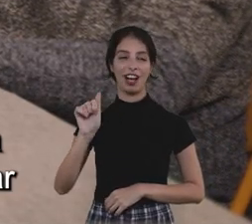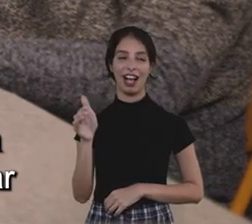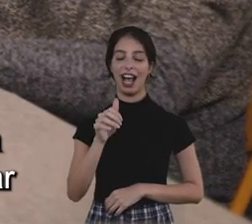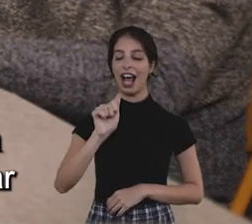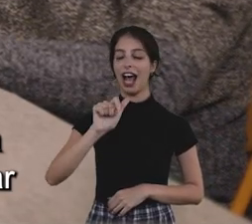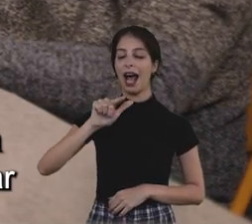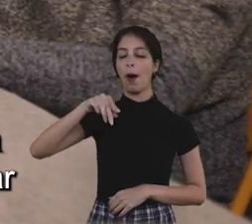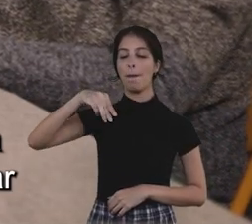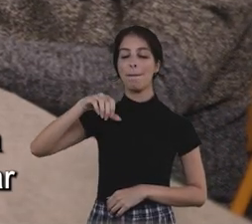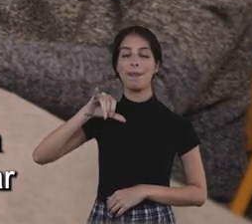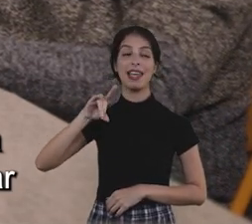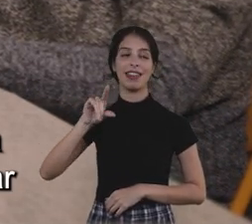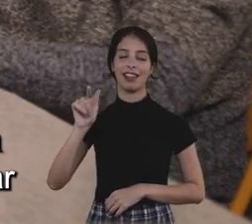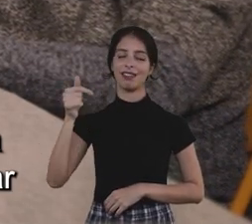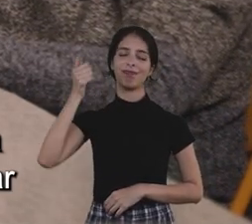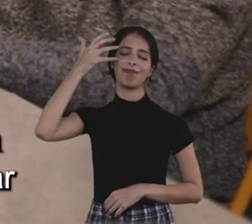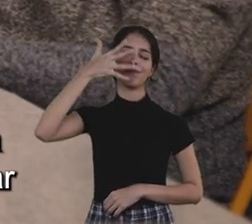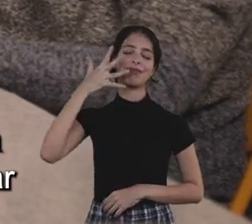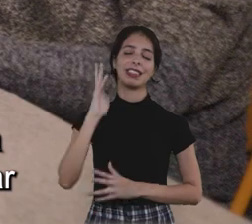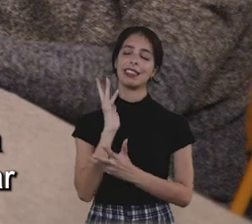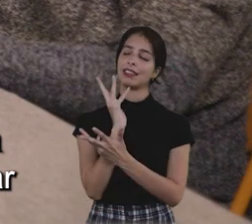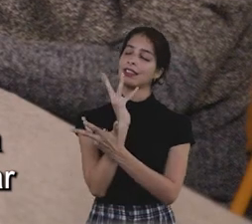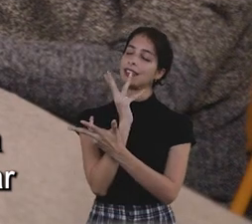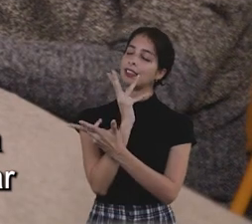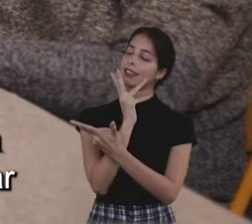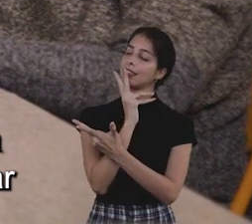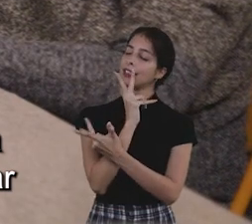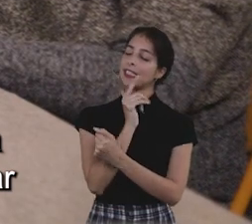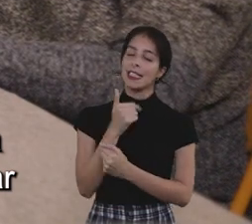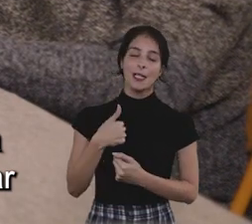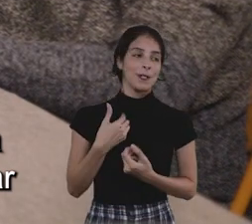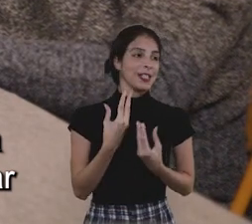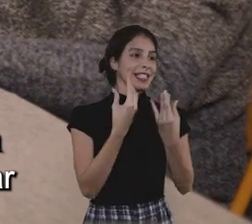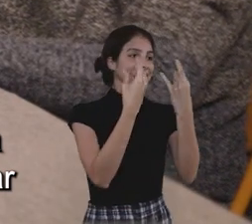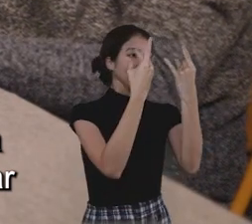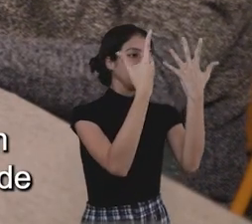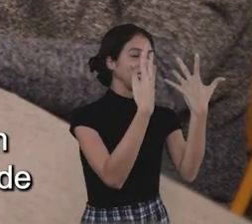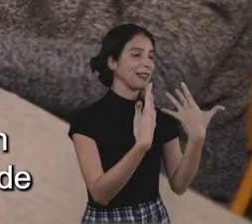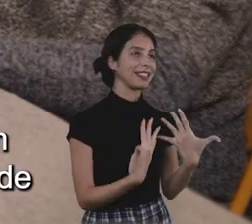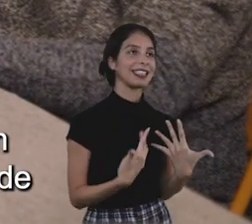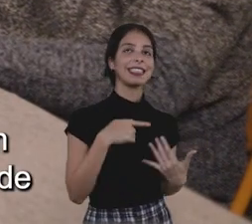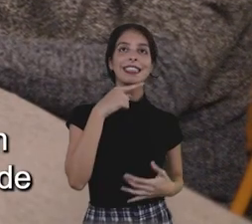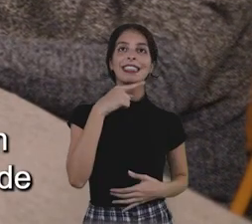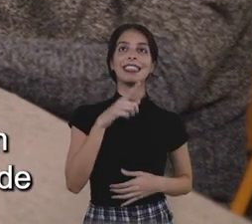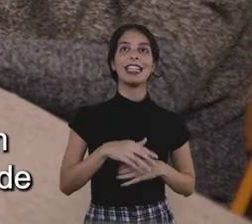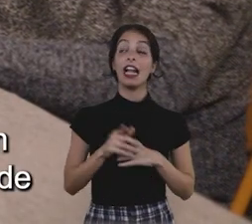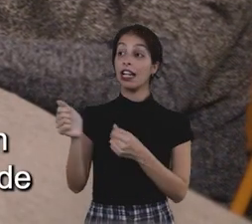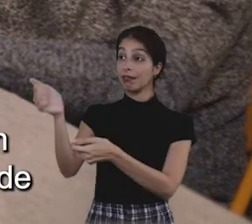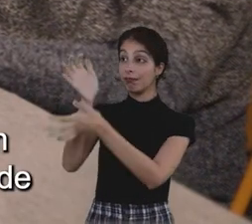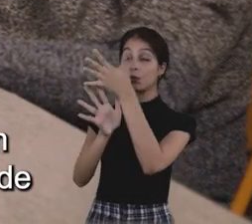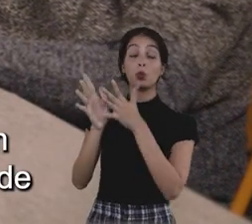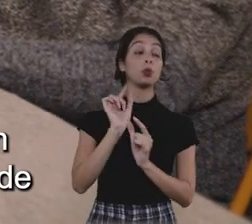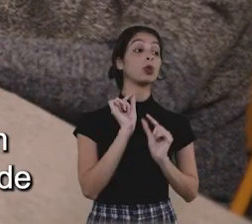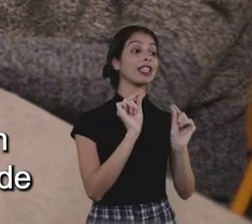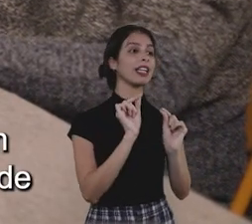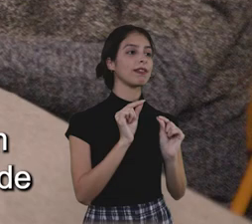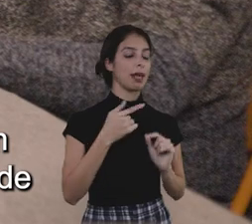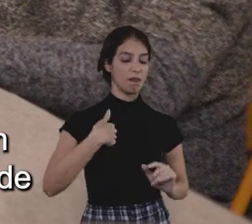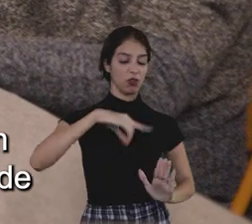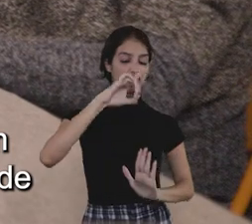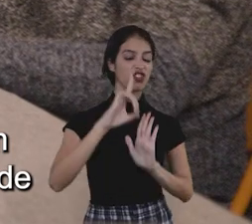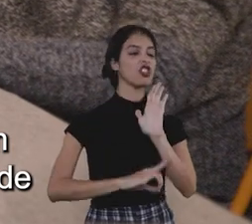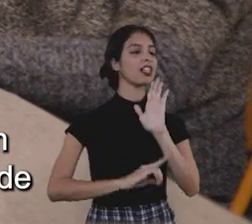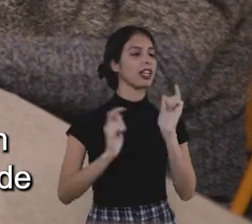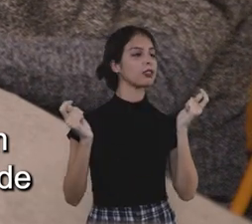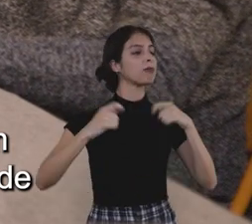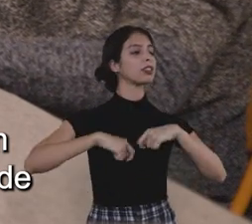descrever a beleza que foi a fala dele sobre a necessidade da gente resgatar o de direito e a capacidade de sonhar